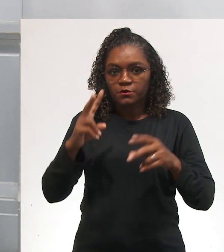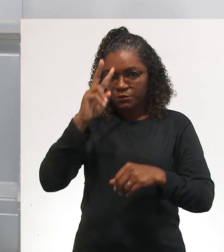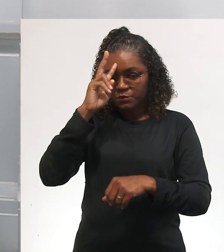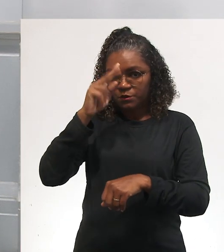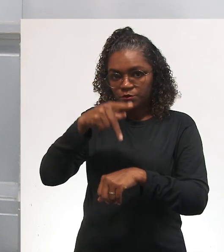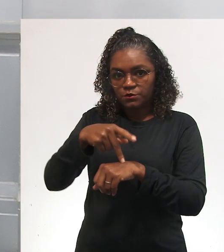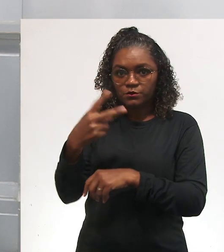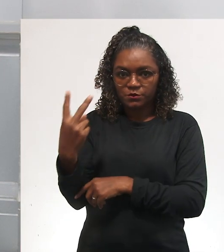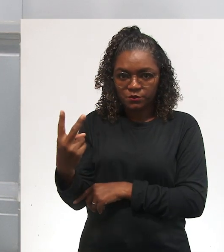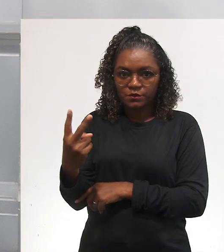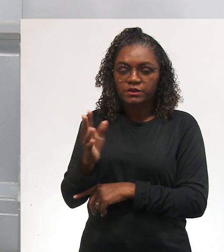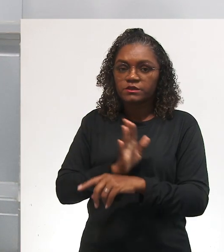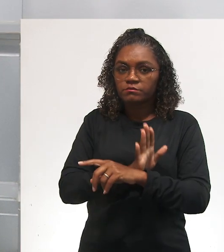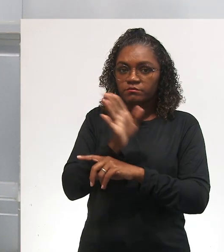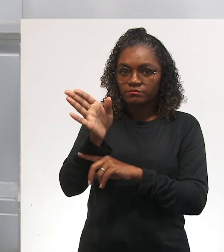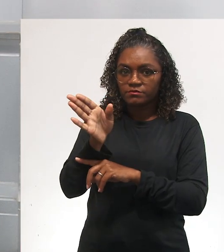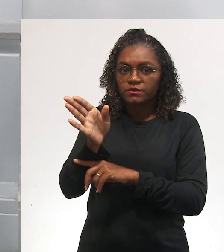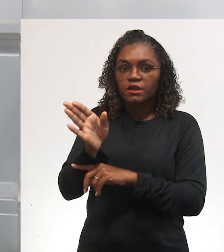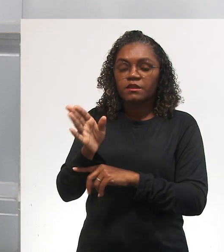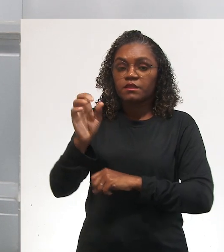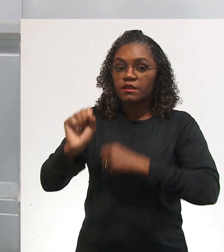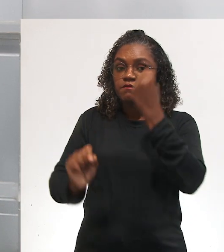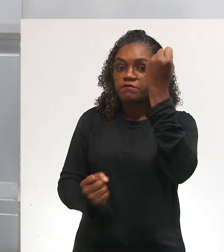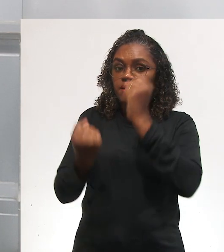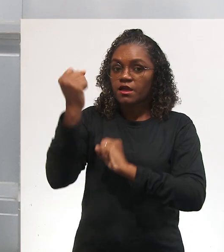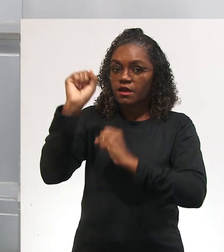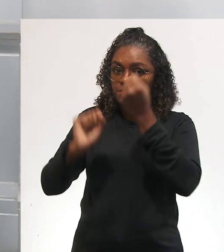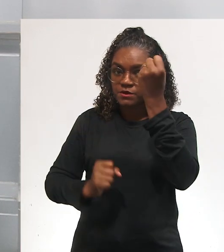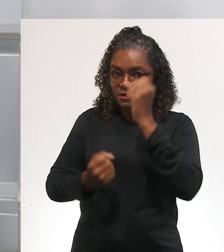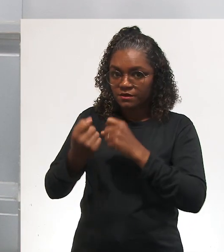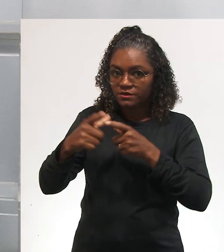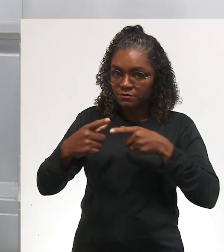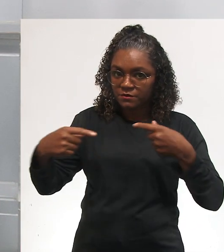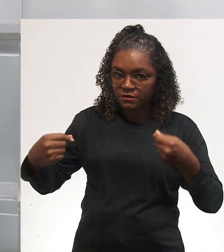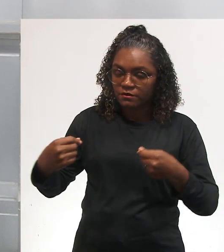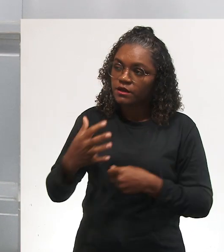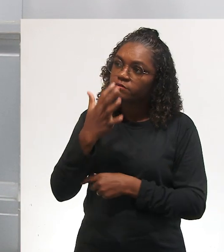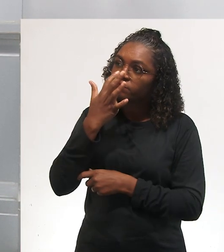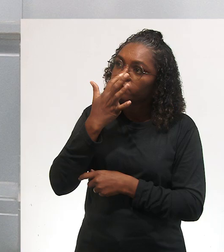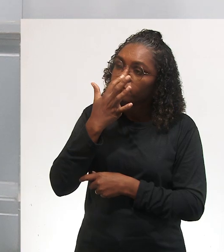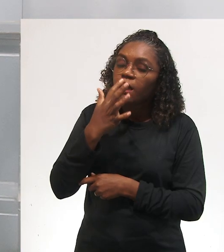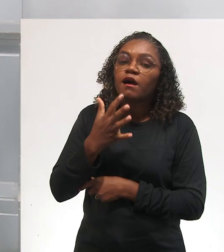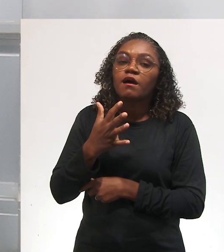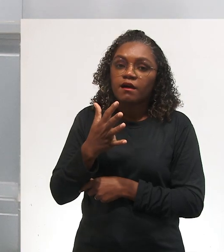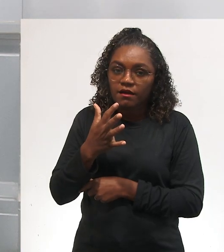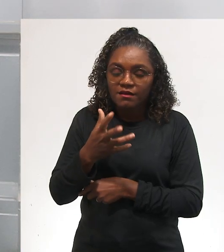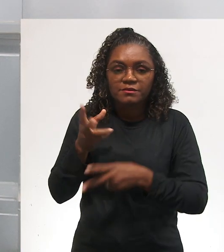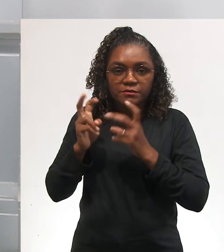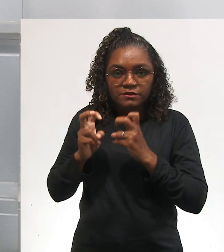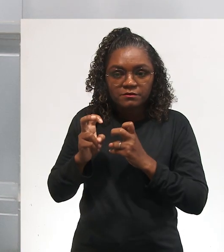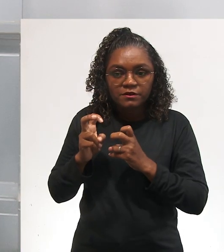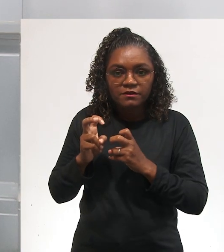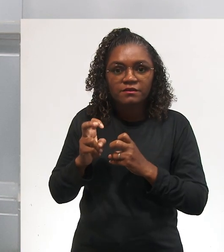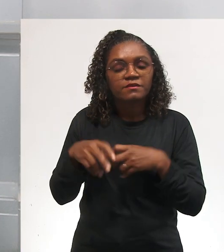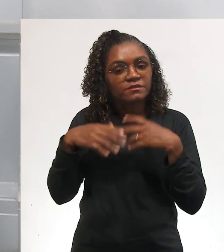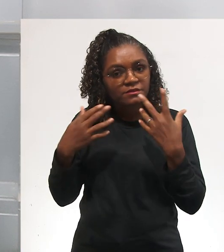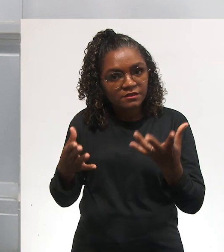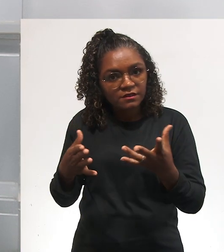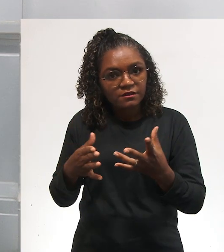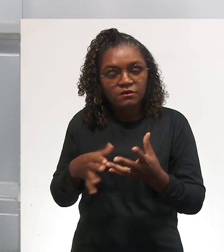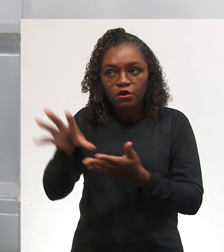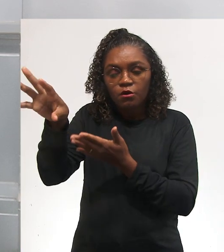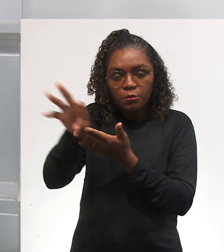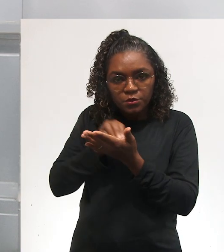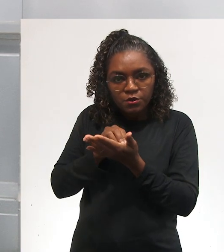né, e o Juran, eles foram lá ver como é que as coisas funcionavam na Toyota? Então, eles trouxeram também muitas